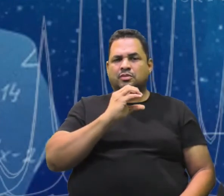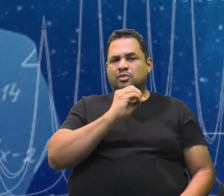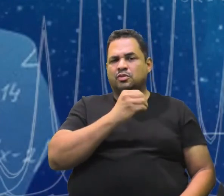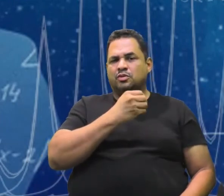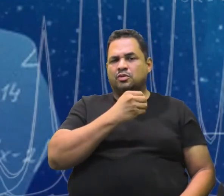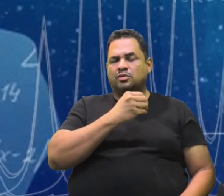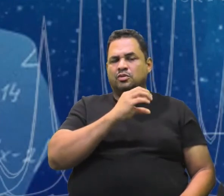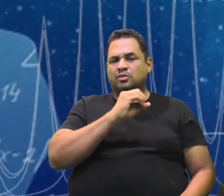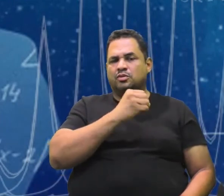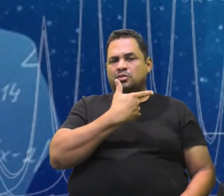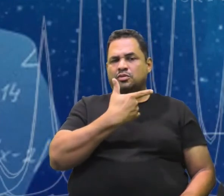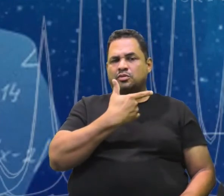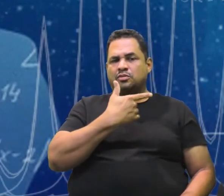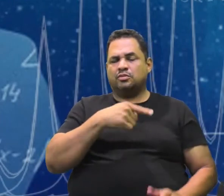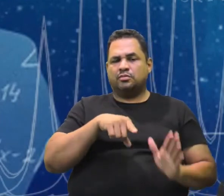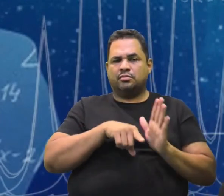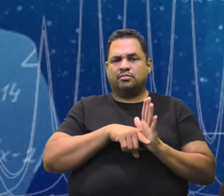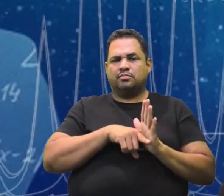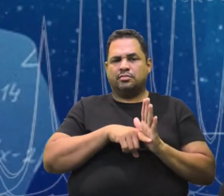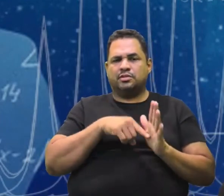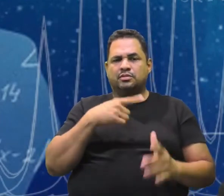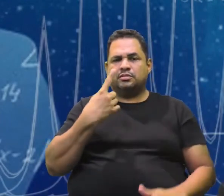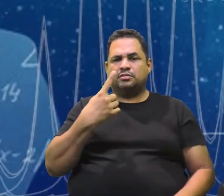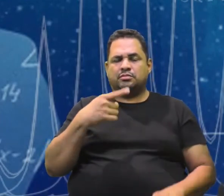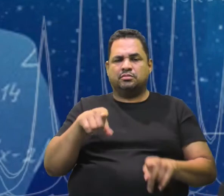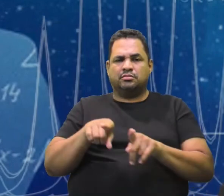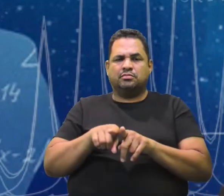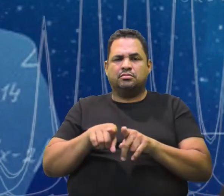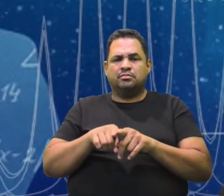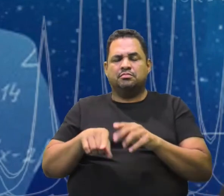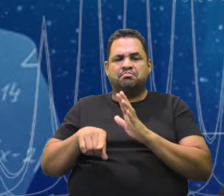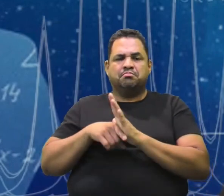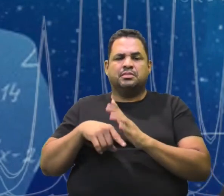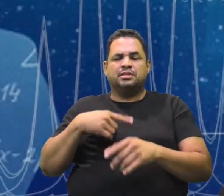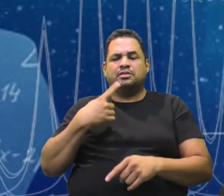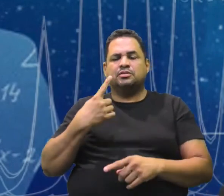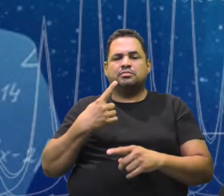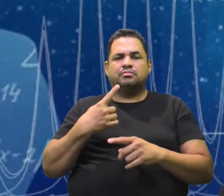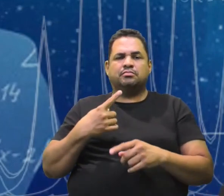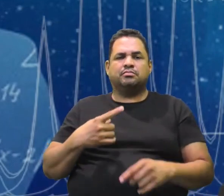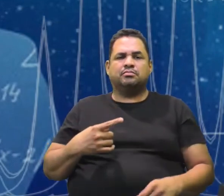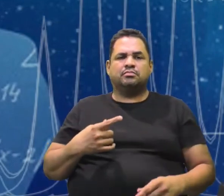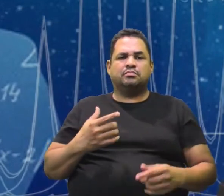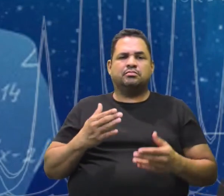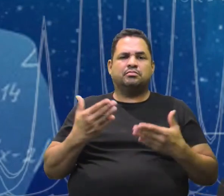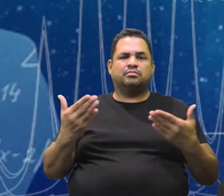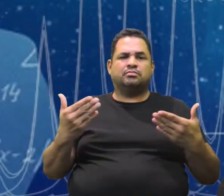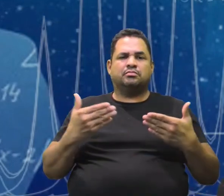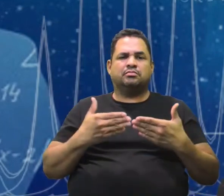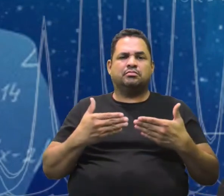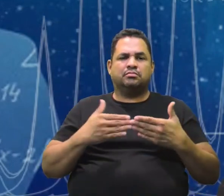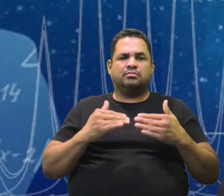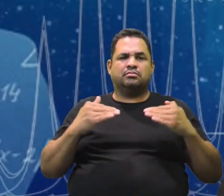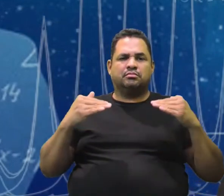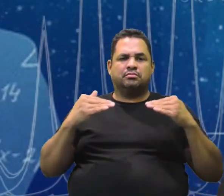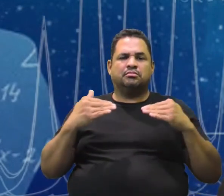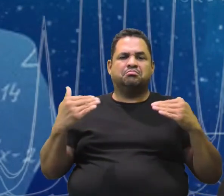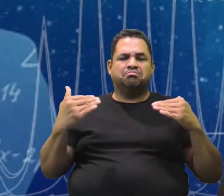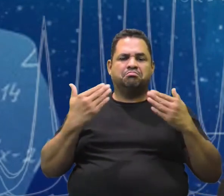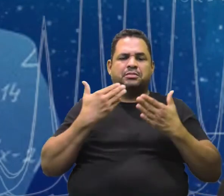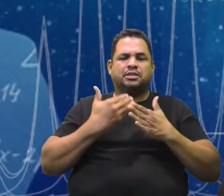oxigênio é menos 1, também menos 1 vezes 2, menos 2. E aí as cargas se